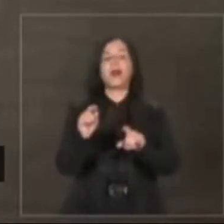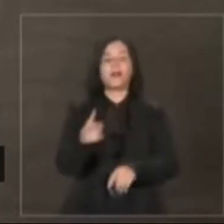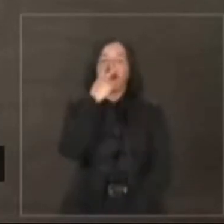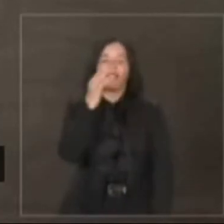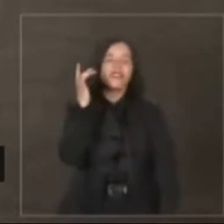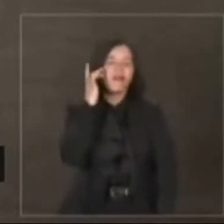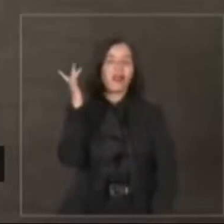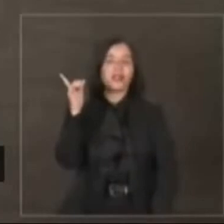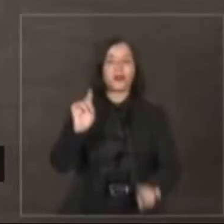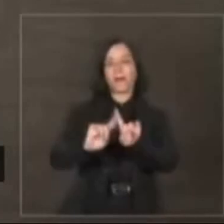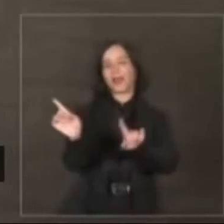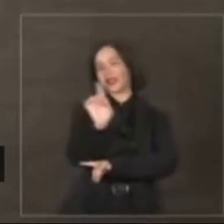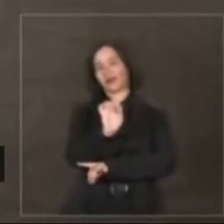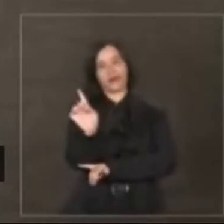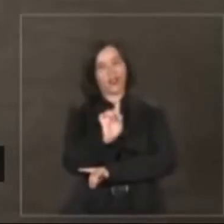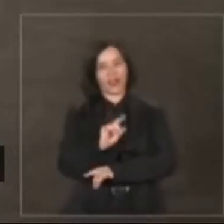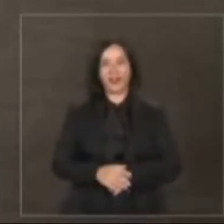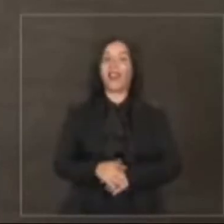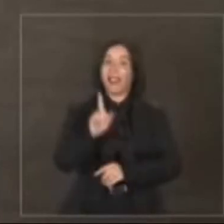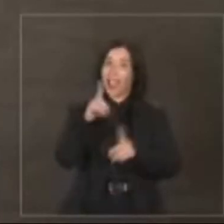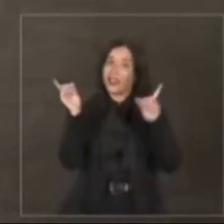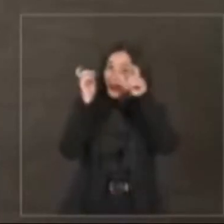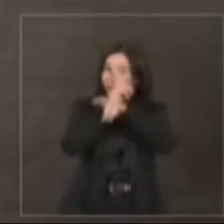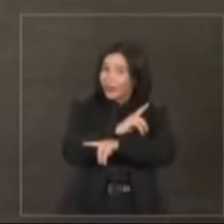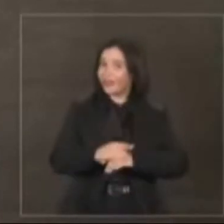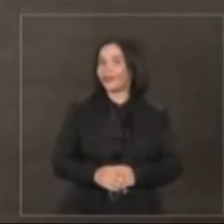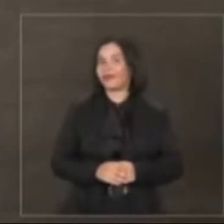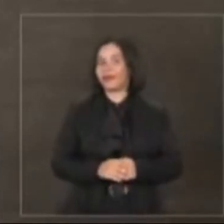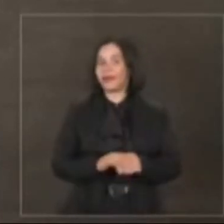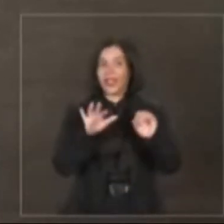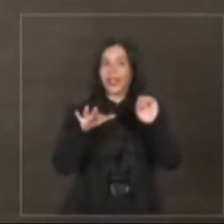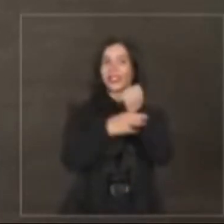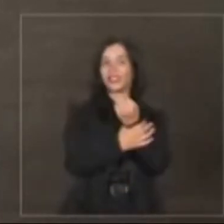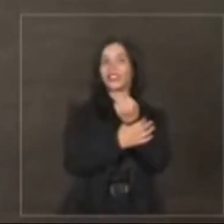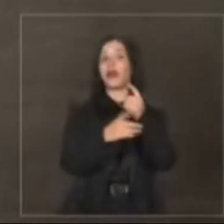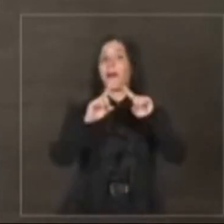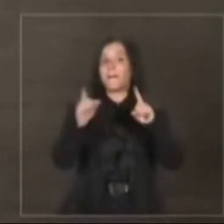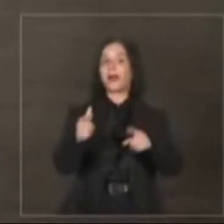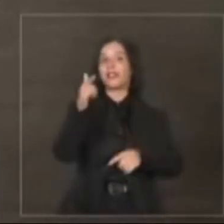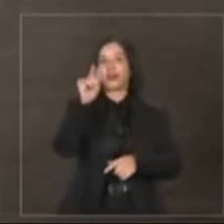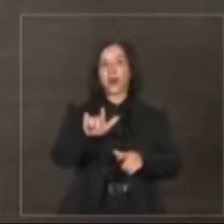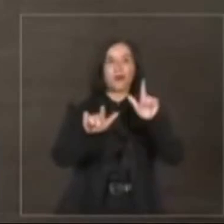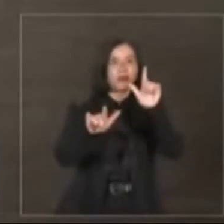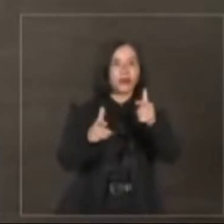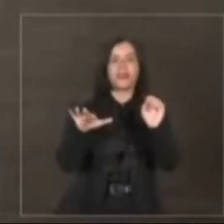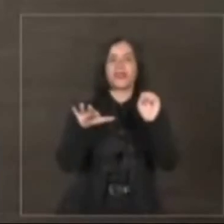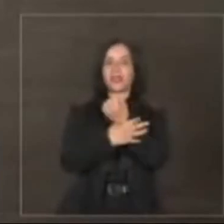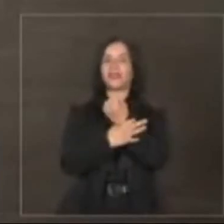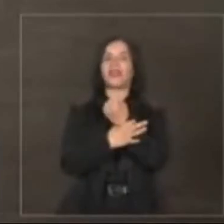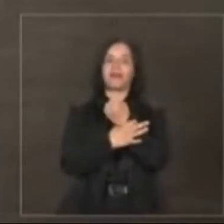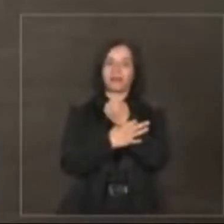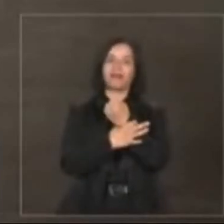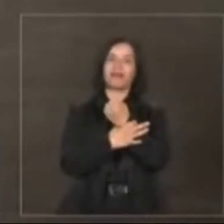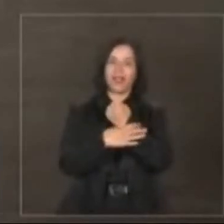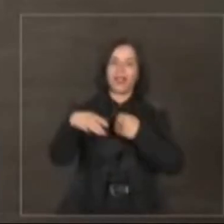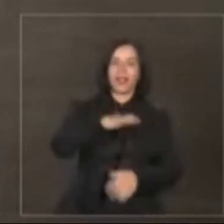fácil. E não é. Para que novamente é garantido, mas cada vez é assegurado,